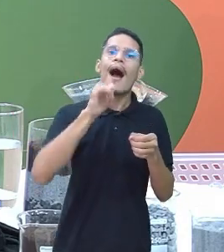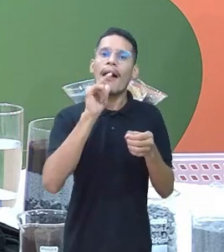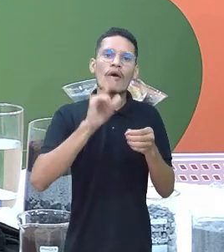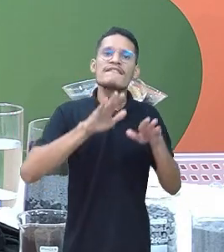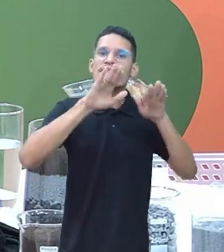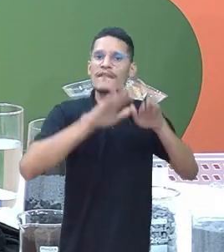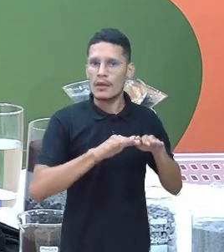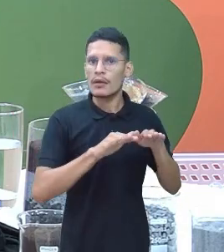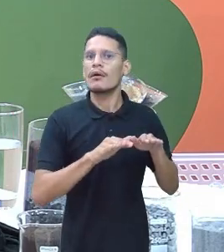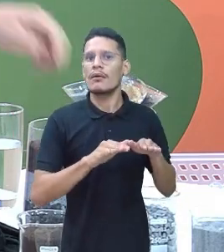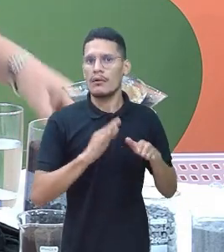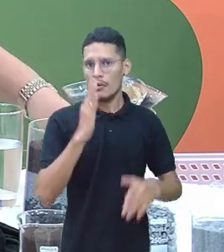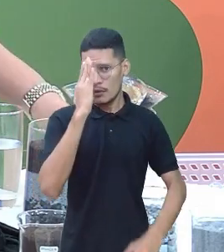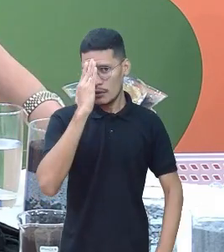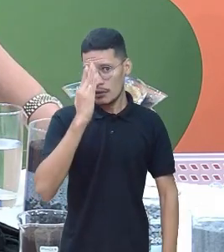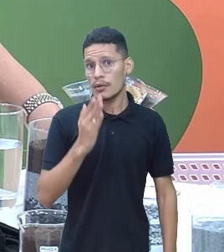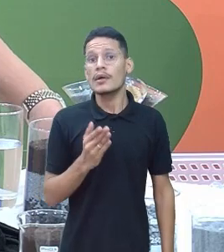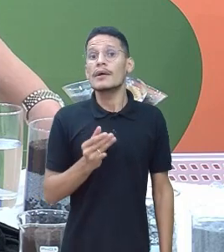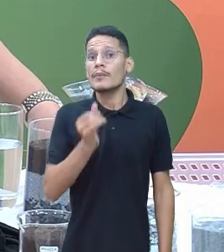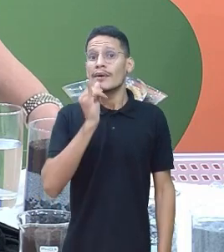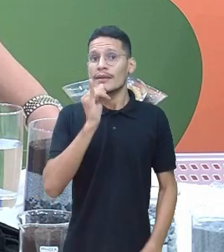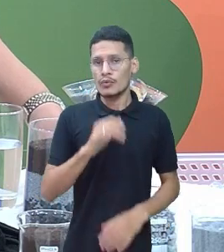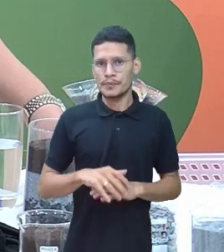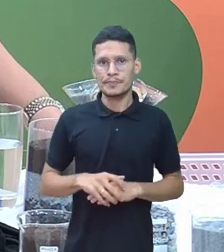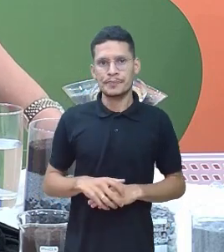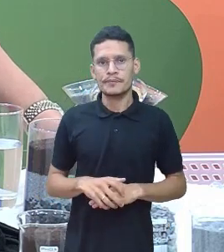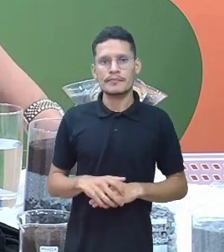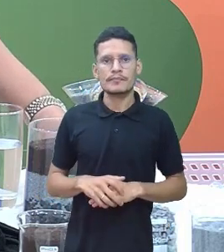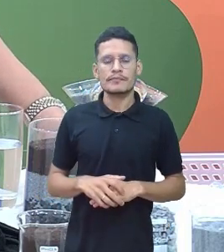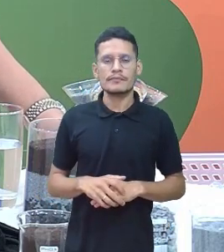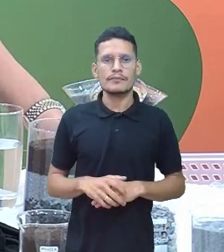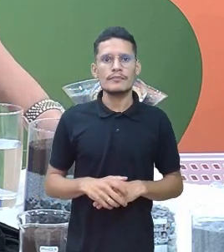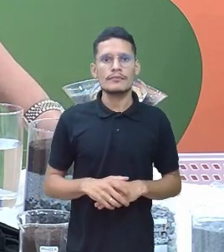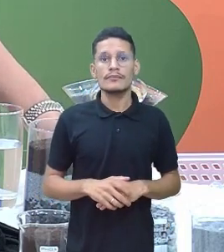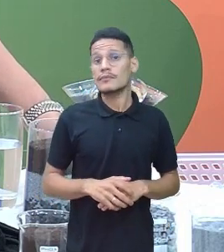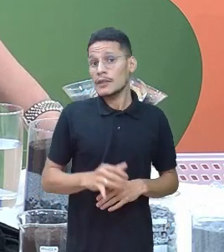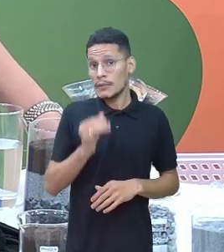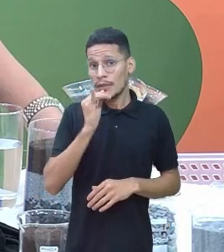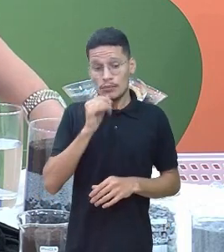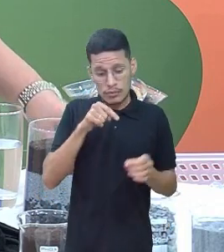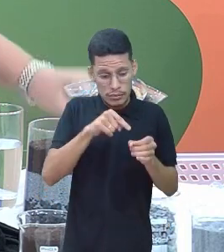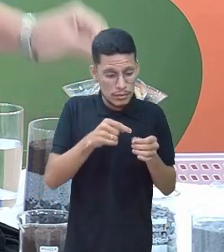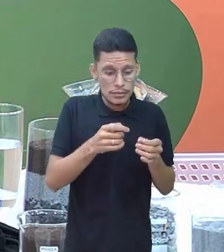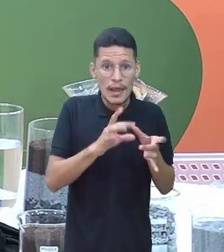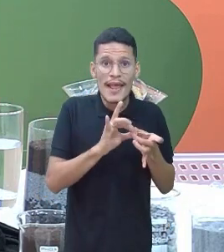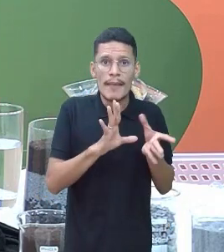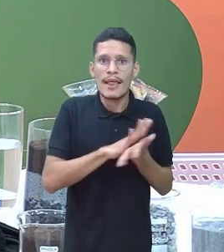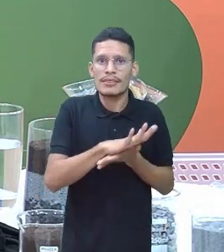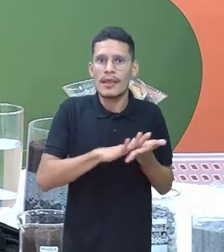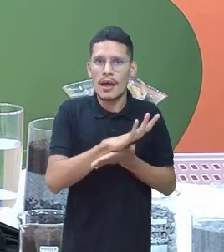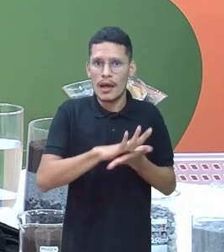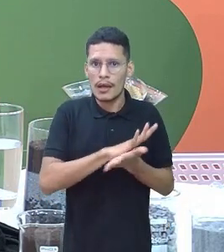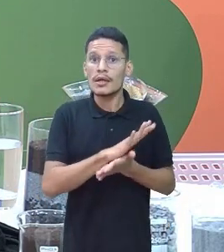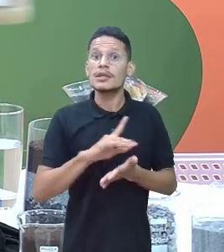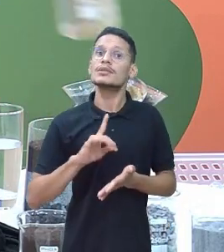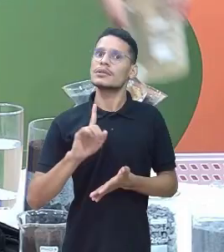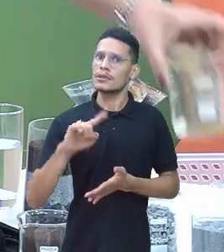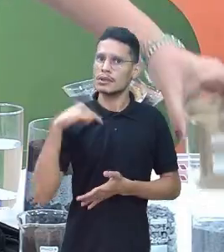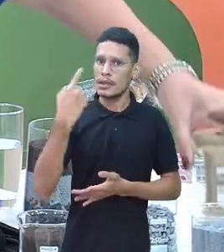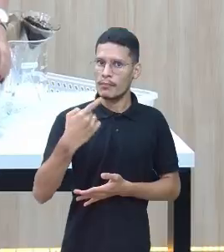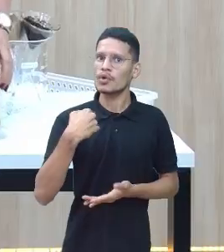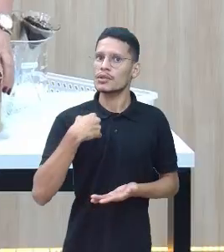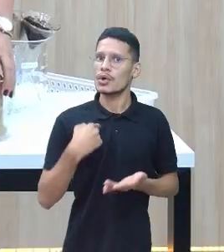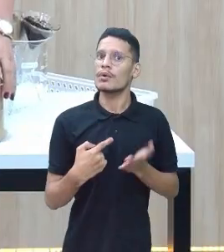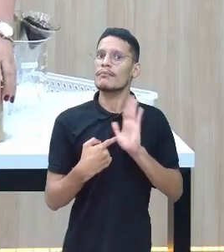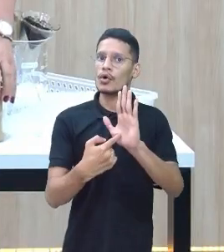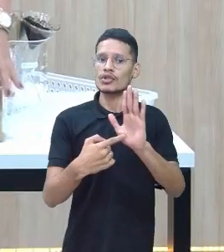fosse um verdadeiro, né? Vamos dizer assim, ele aqui, ele não deixou passar. E a gente daqui a pouco vai precisar